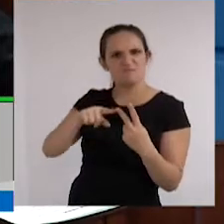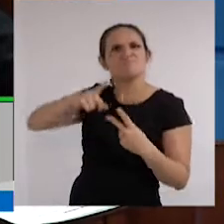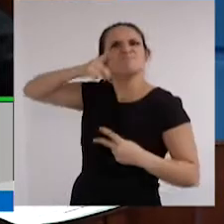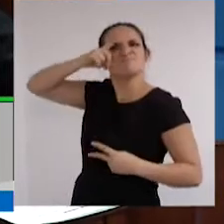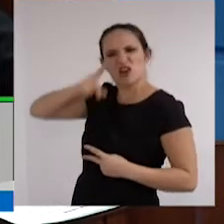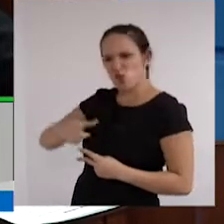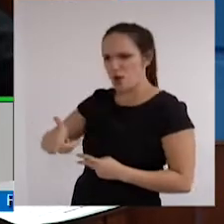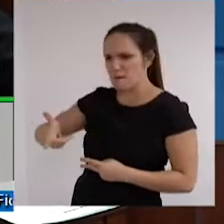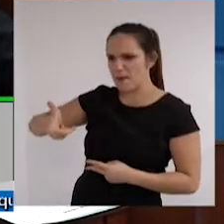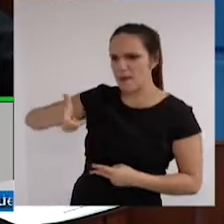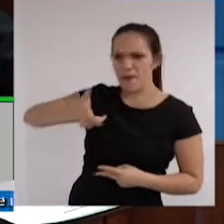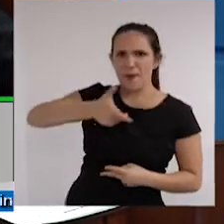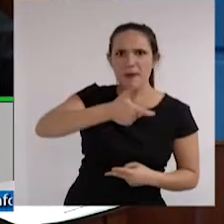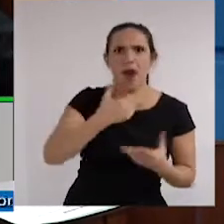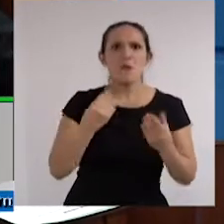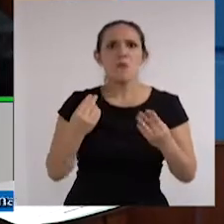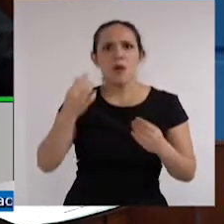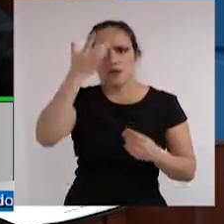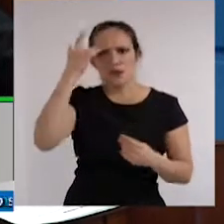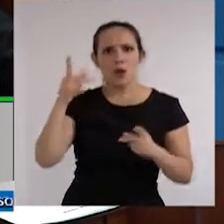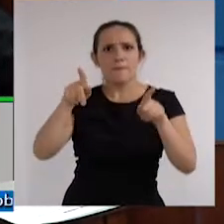assassinar inúmeros brasileiros aqui.